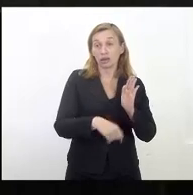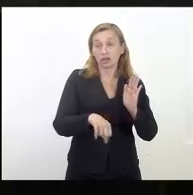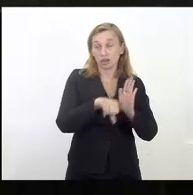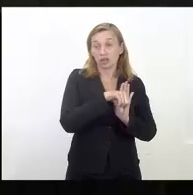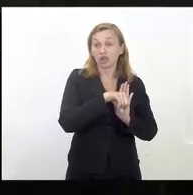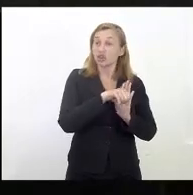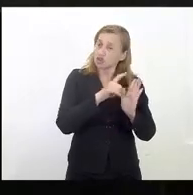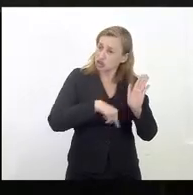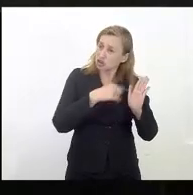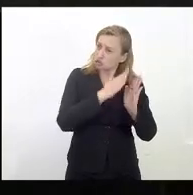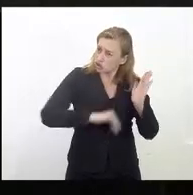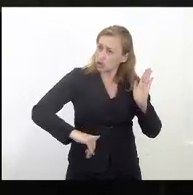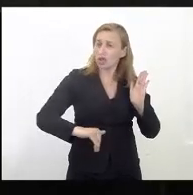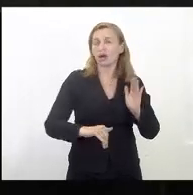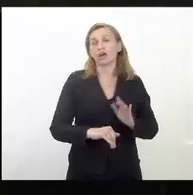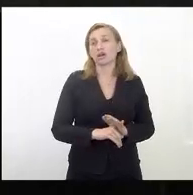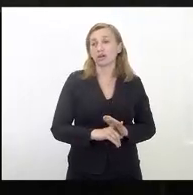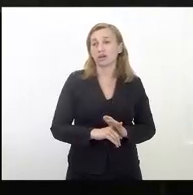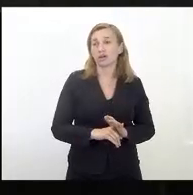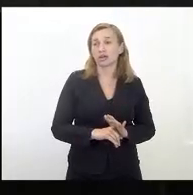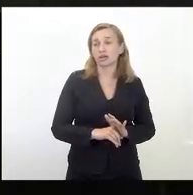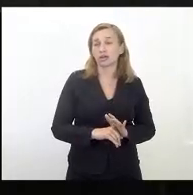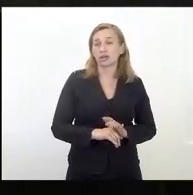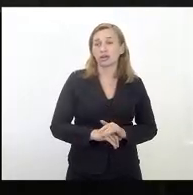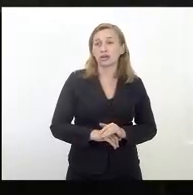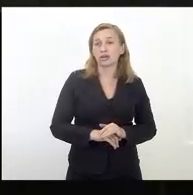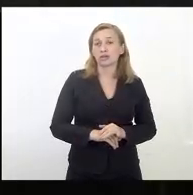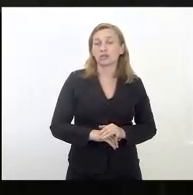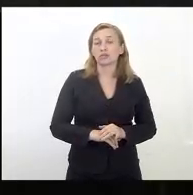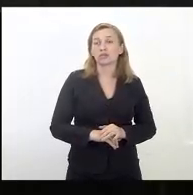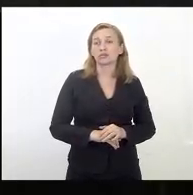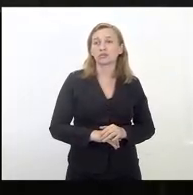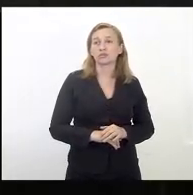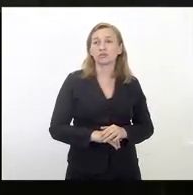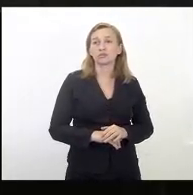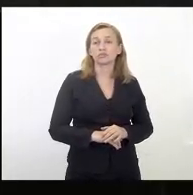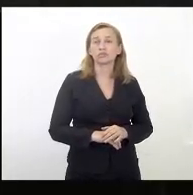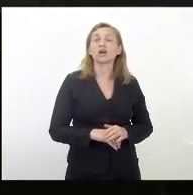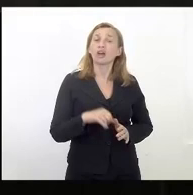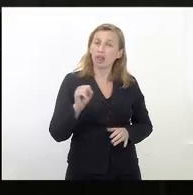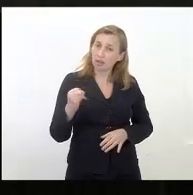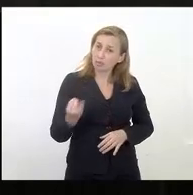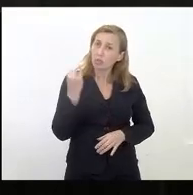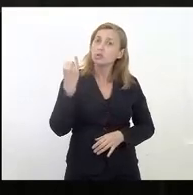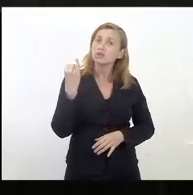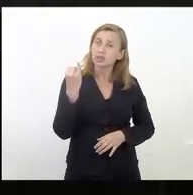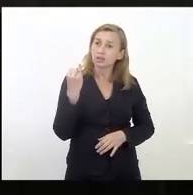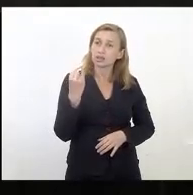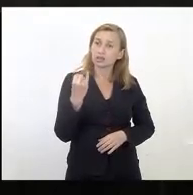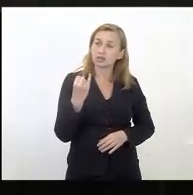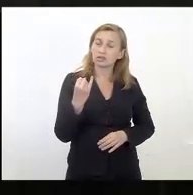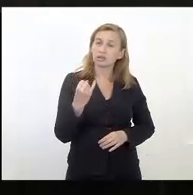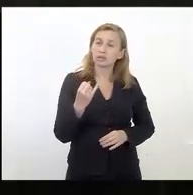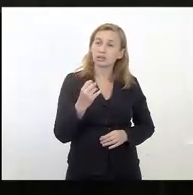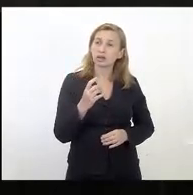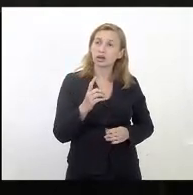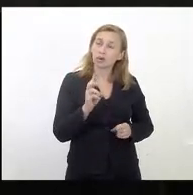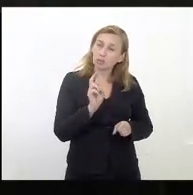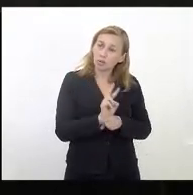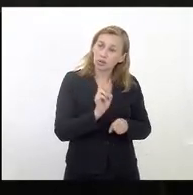não acabou su legislativo do Rio de Janeiro na cabeça legal do Rio de Janeiro que é muito importante garantir a integridade